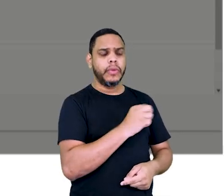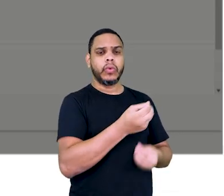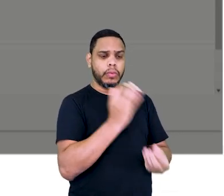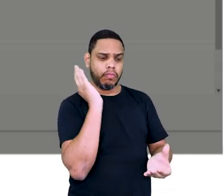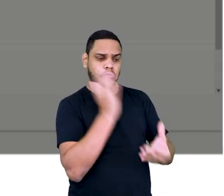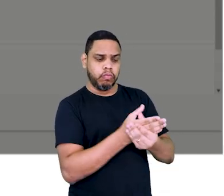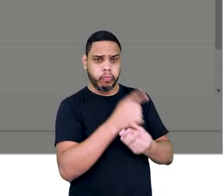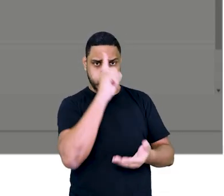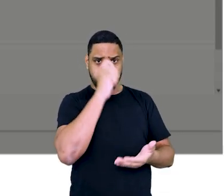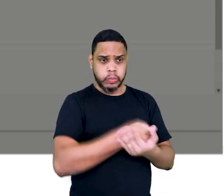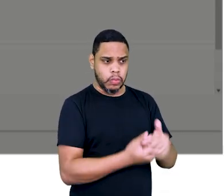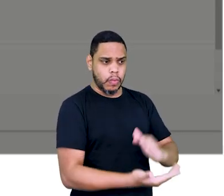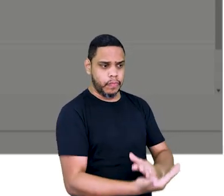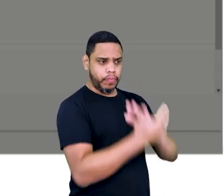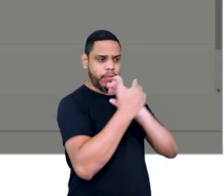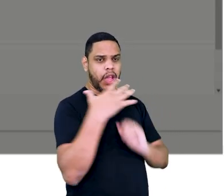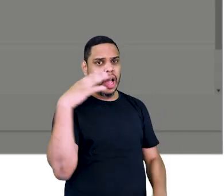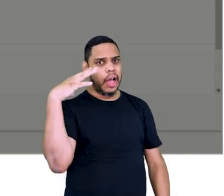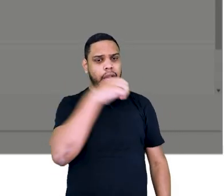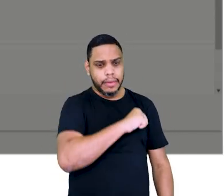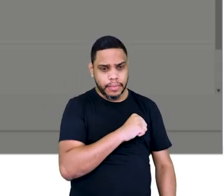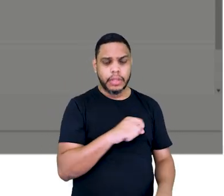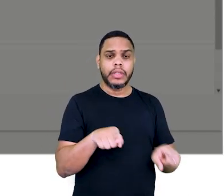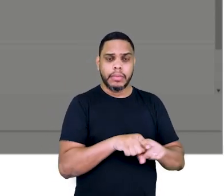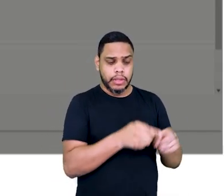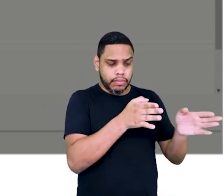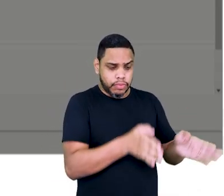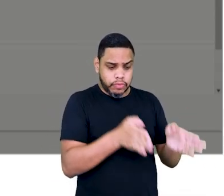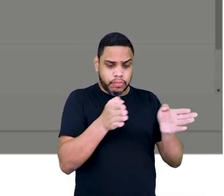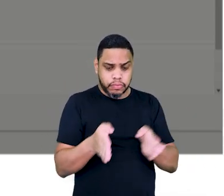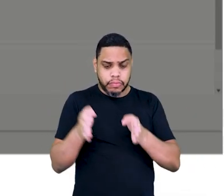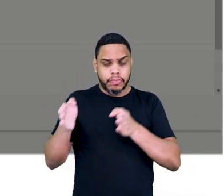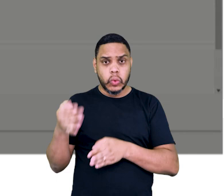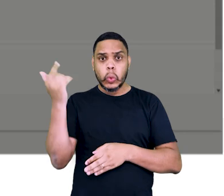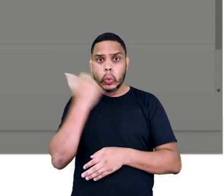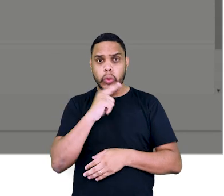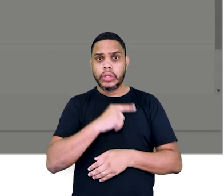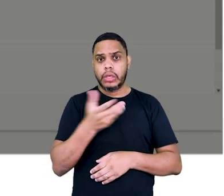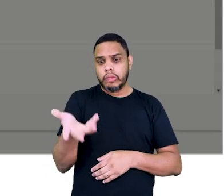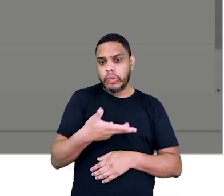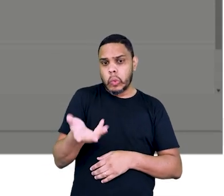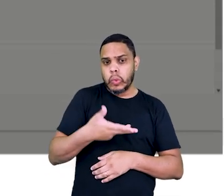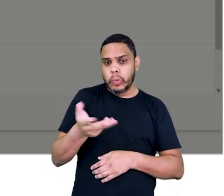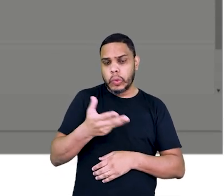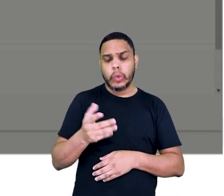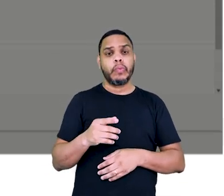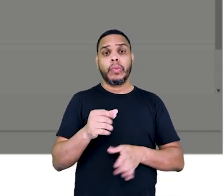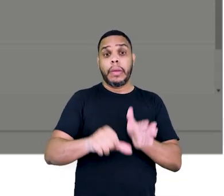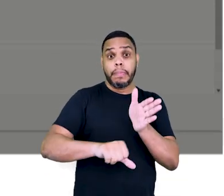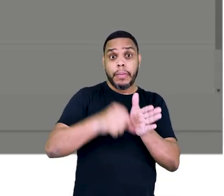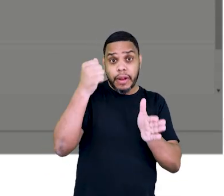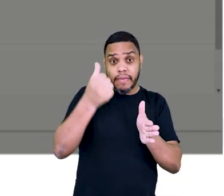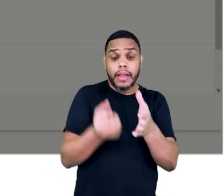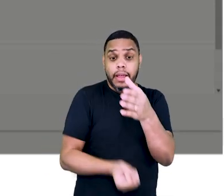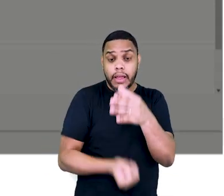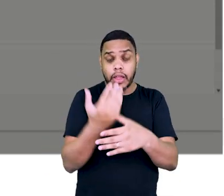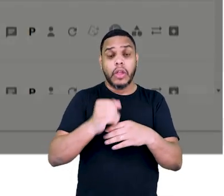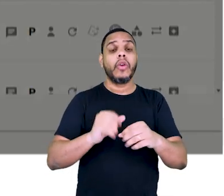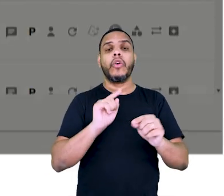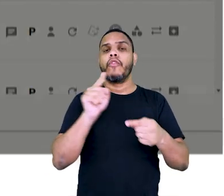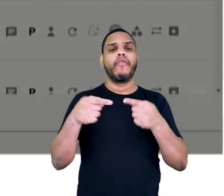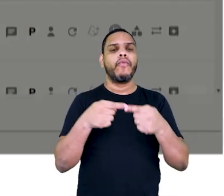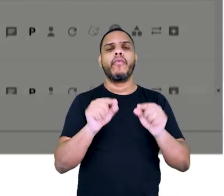decisório, automatizar etapas operacionais da análise jurídica. Sua primeira versão é focada em